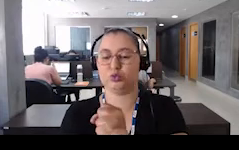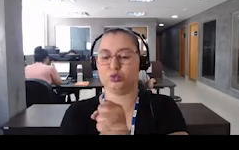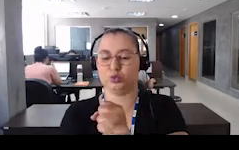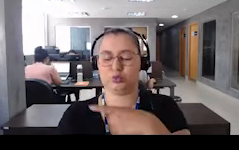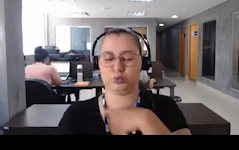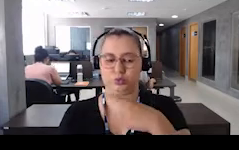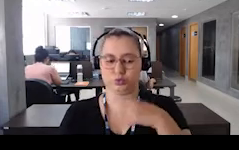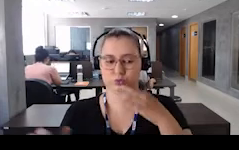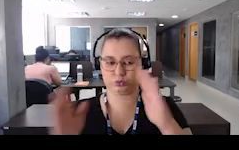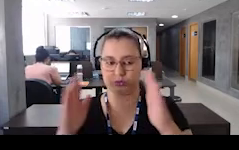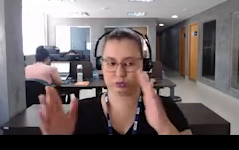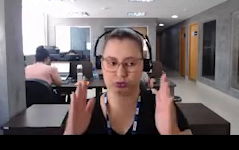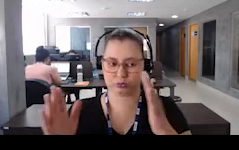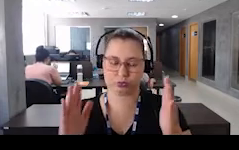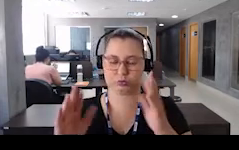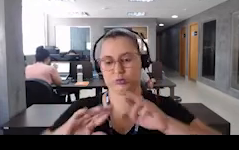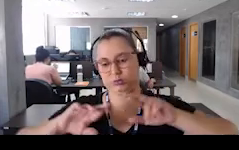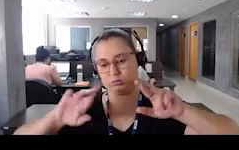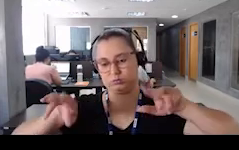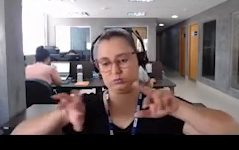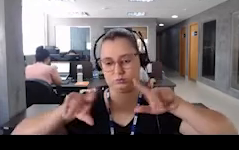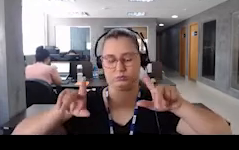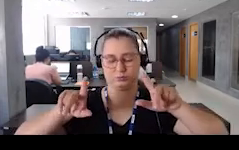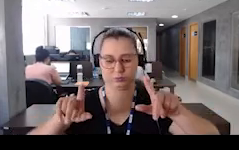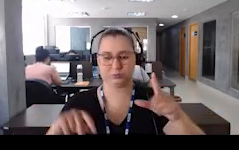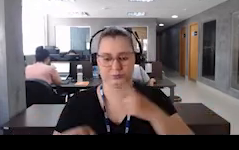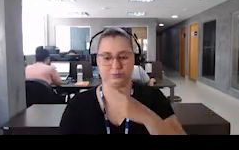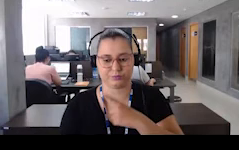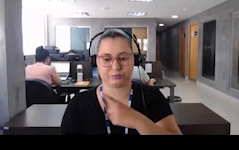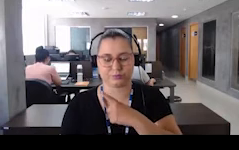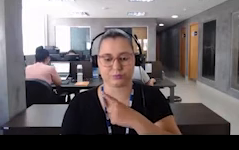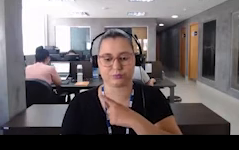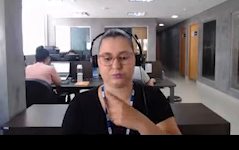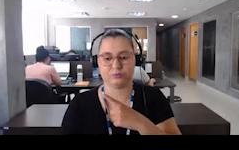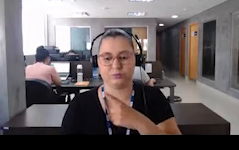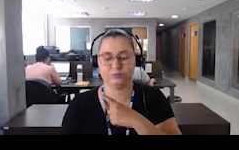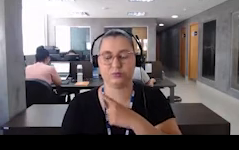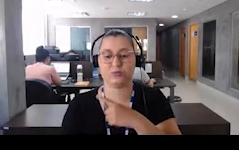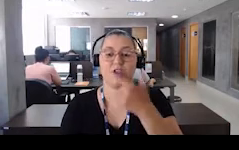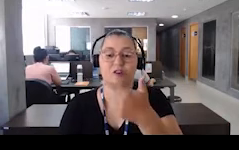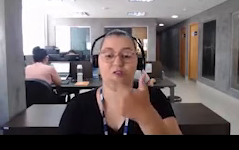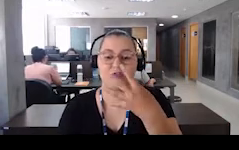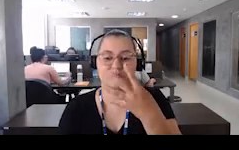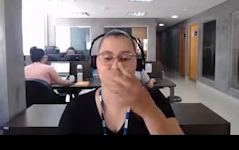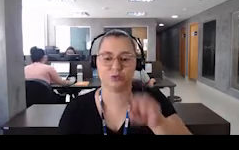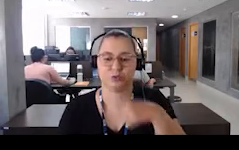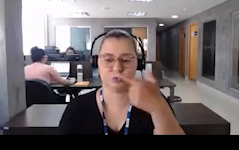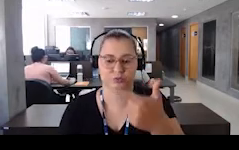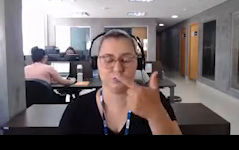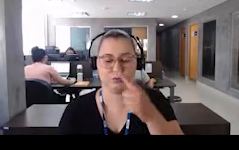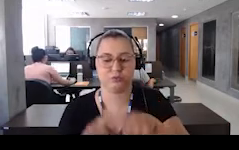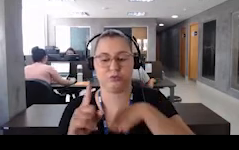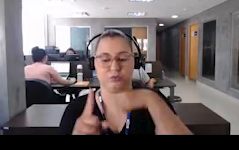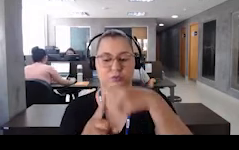porque se trata de um circuito em série. Se fosse em paralelo, aí ia ser diferente, né? Então, aqui, ó, vamos. 24,2 já está aqui,